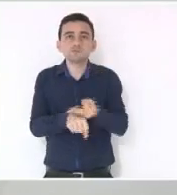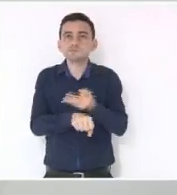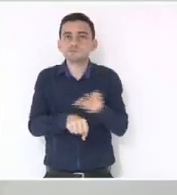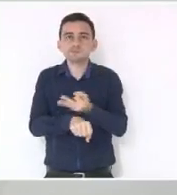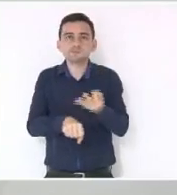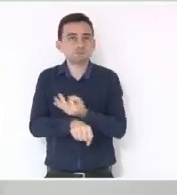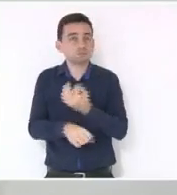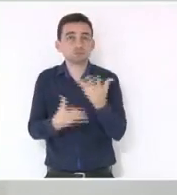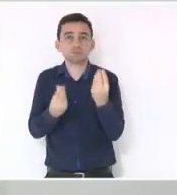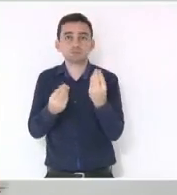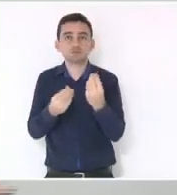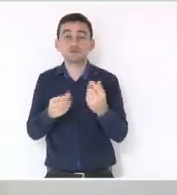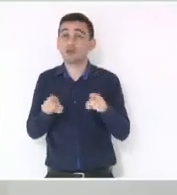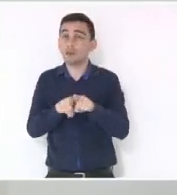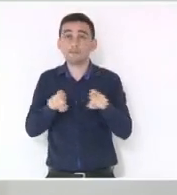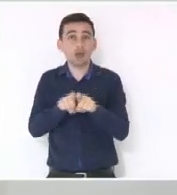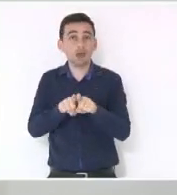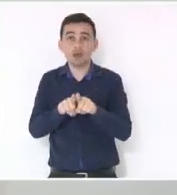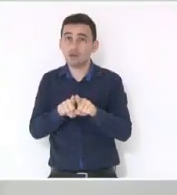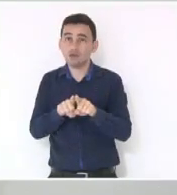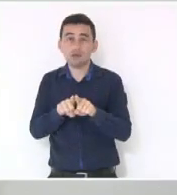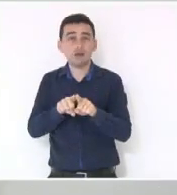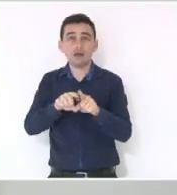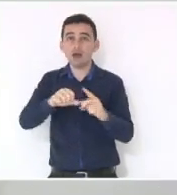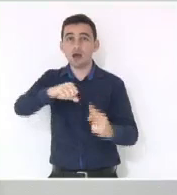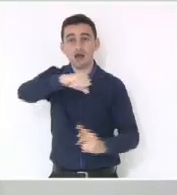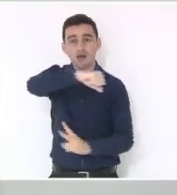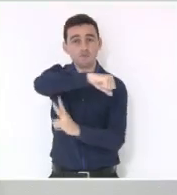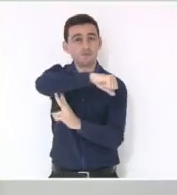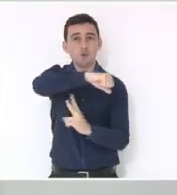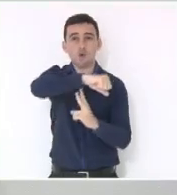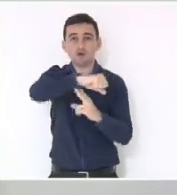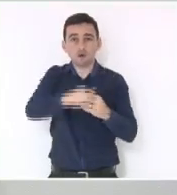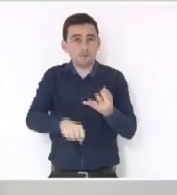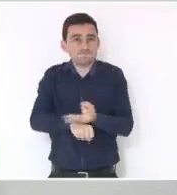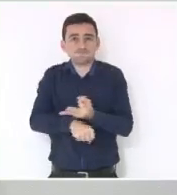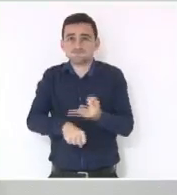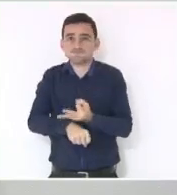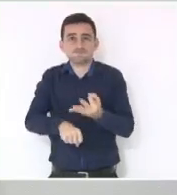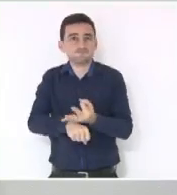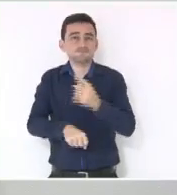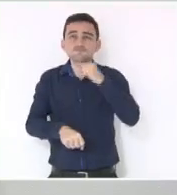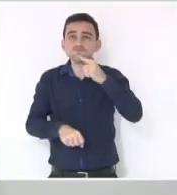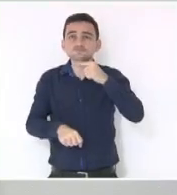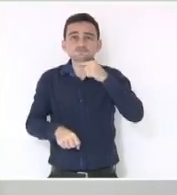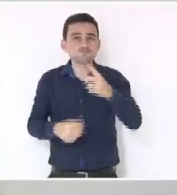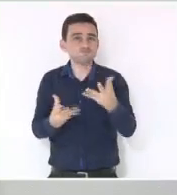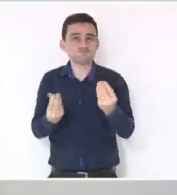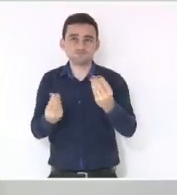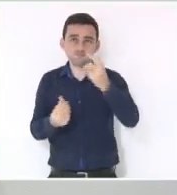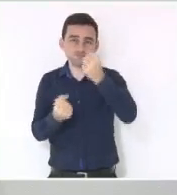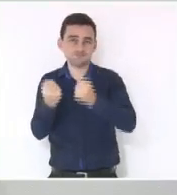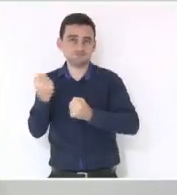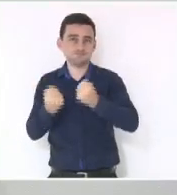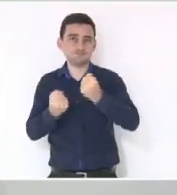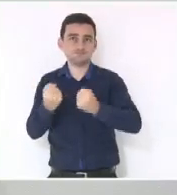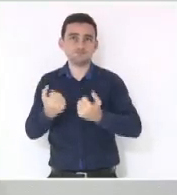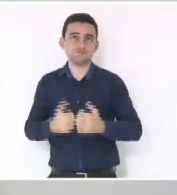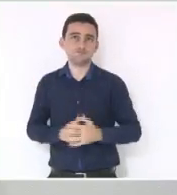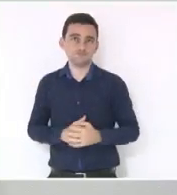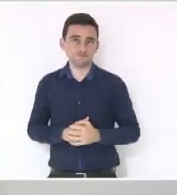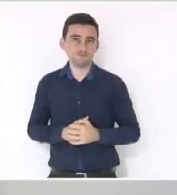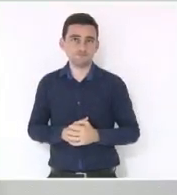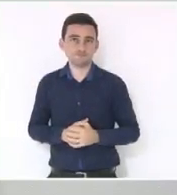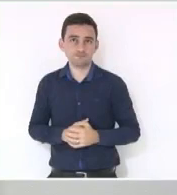a ponte ou as pontes também não comportam o trânsito. Então, eu vejo que o governo